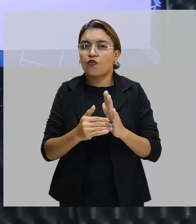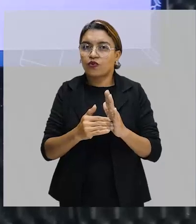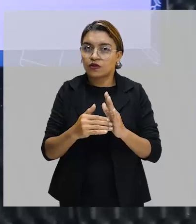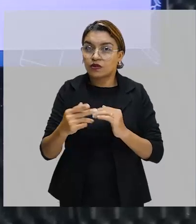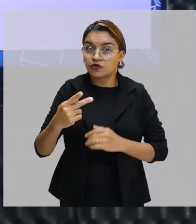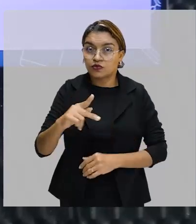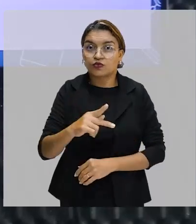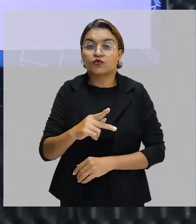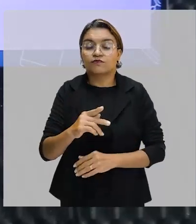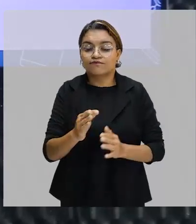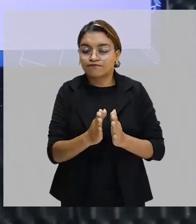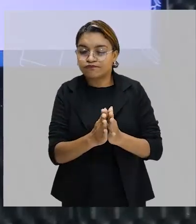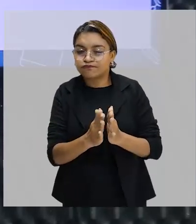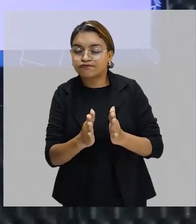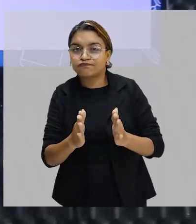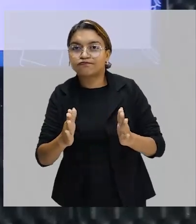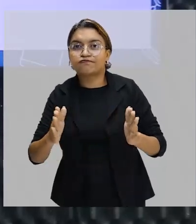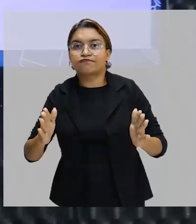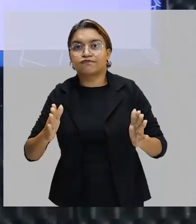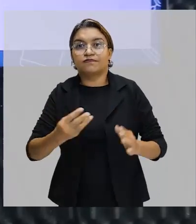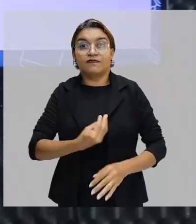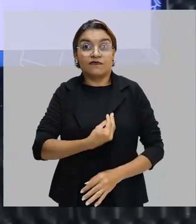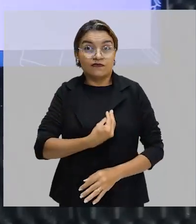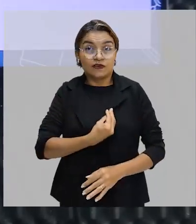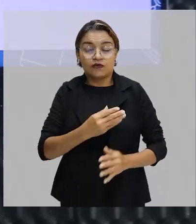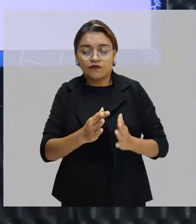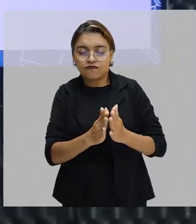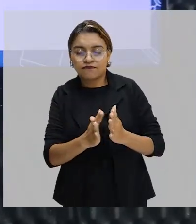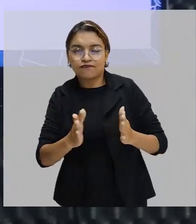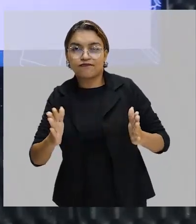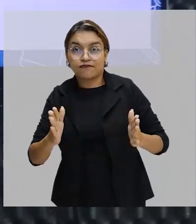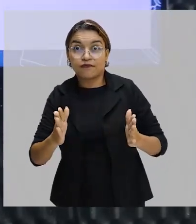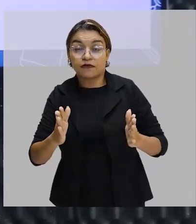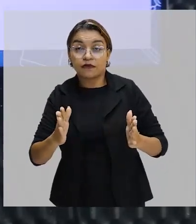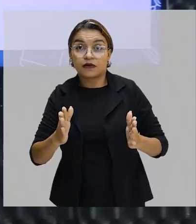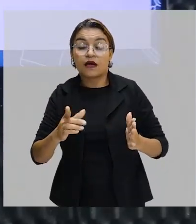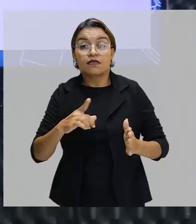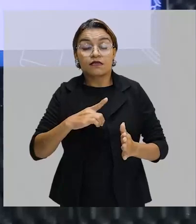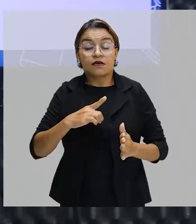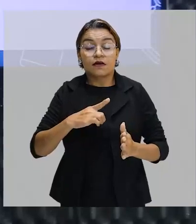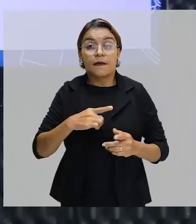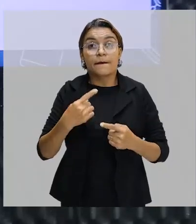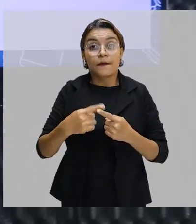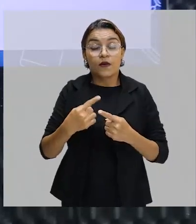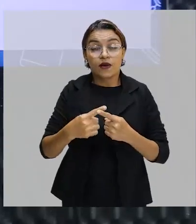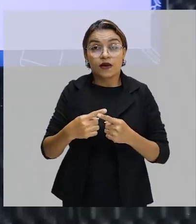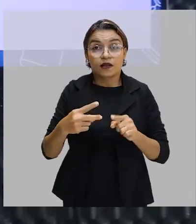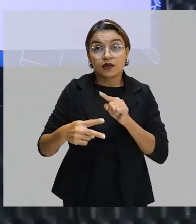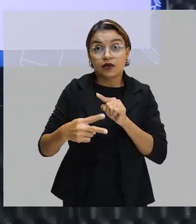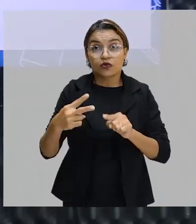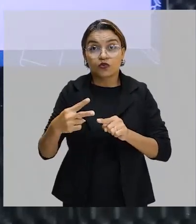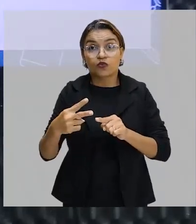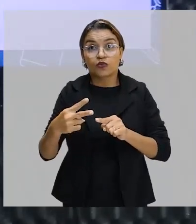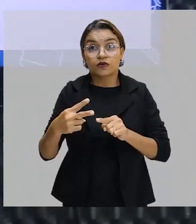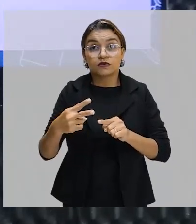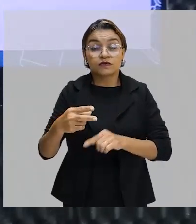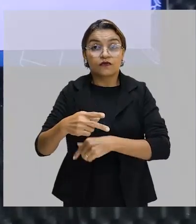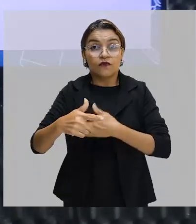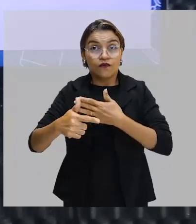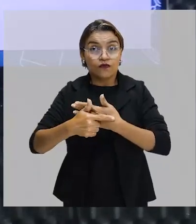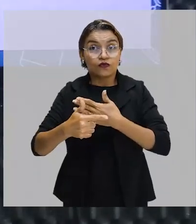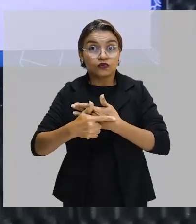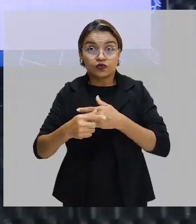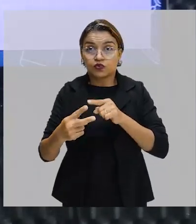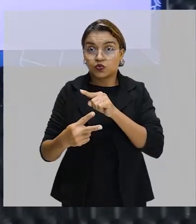vida estudantil, considerando a língua inglesa, porque ele acumula duas funções. Nós já vamos falar sobre